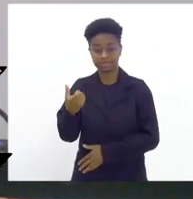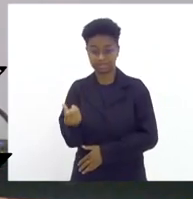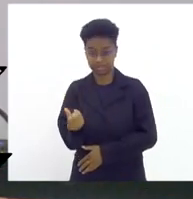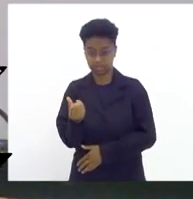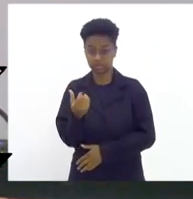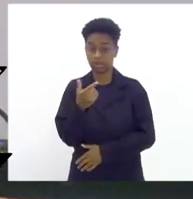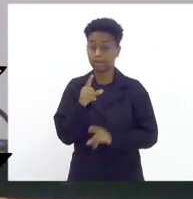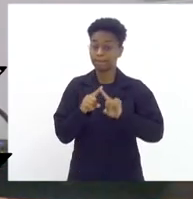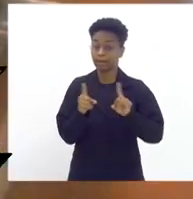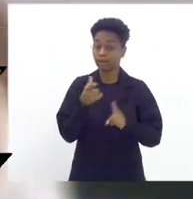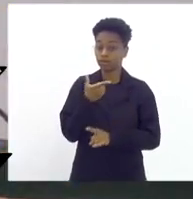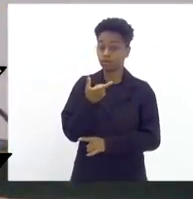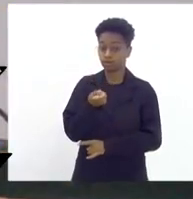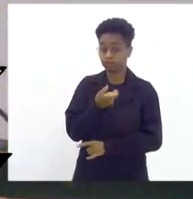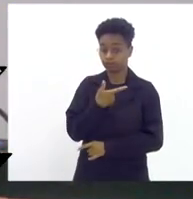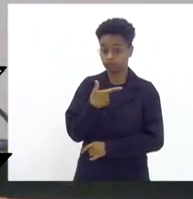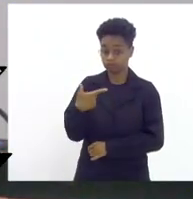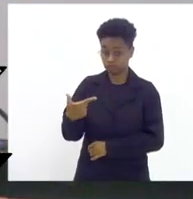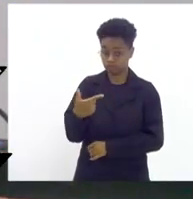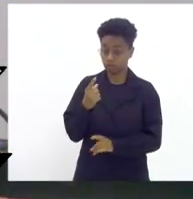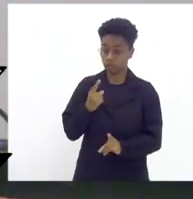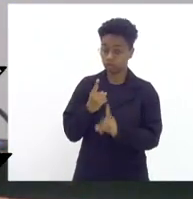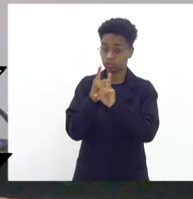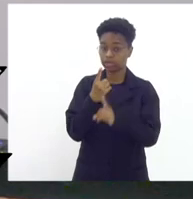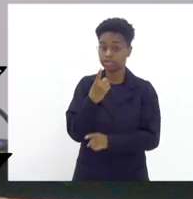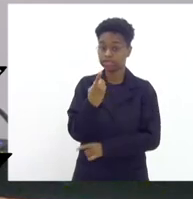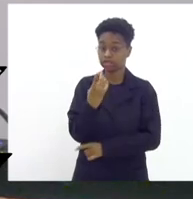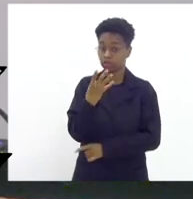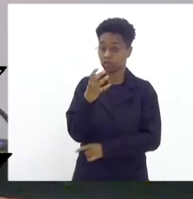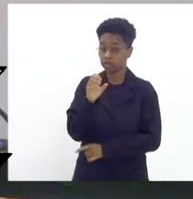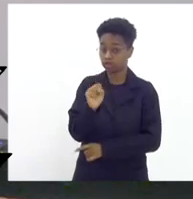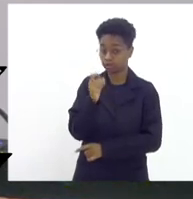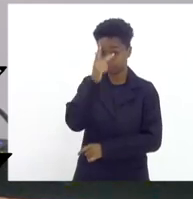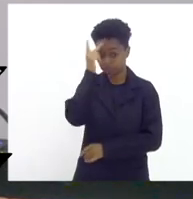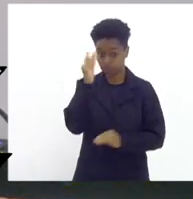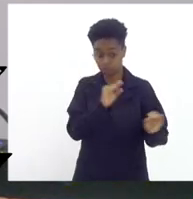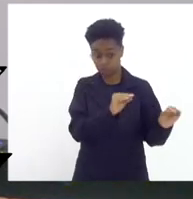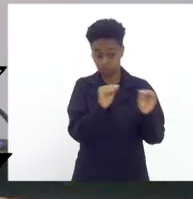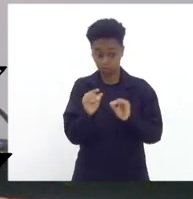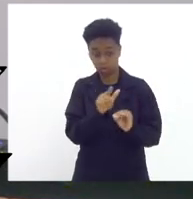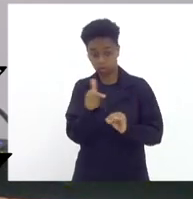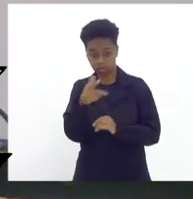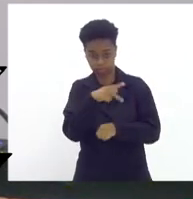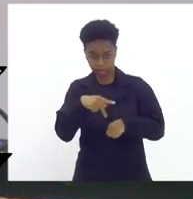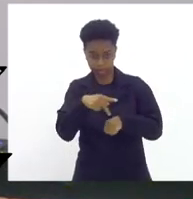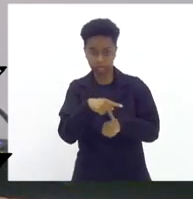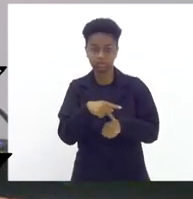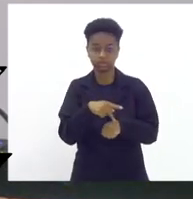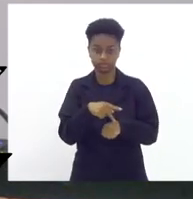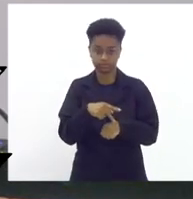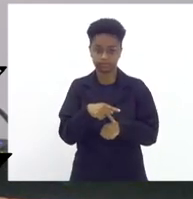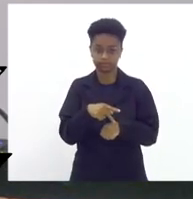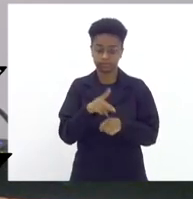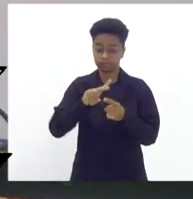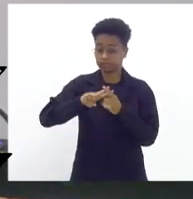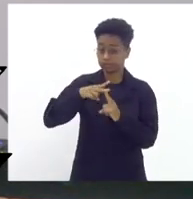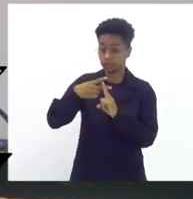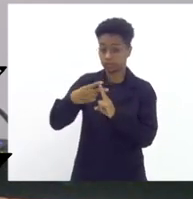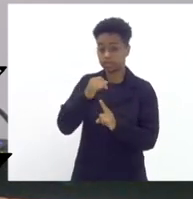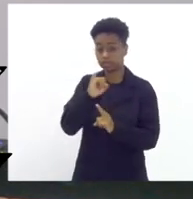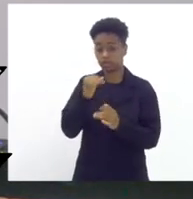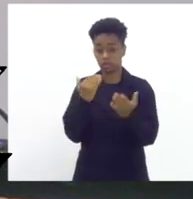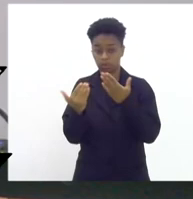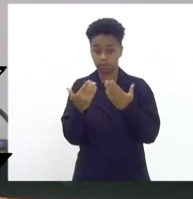em 2022 foram 148 migrantes internacionais resgatados o dobro em relação a